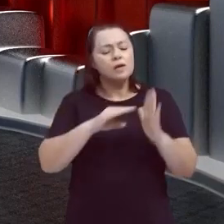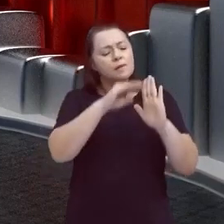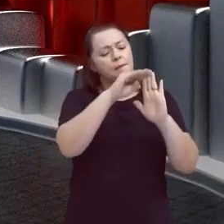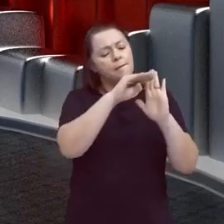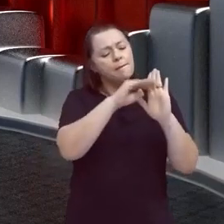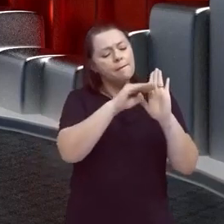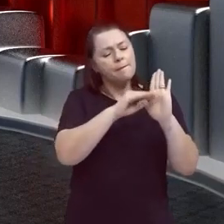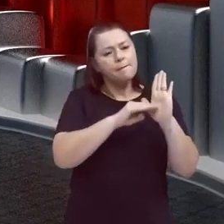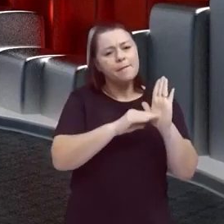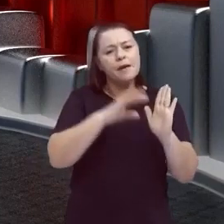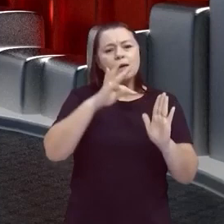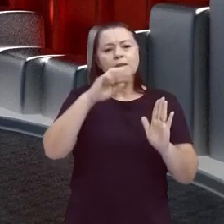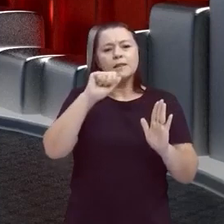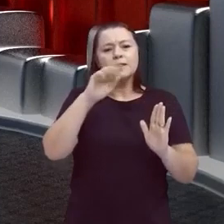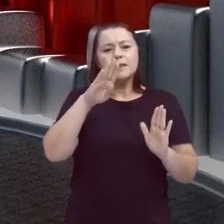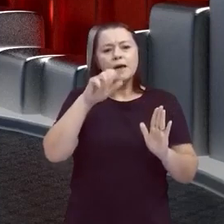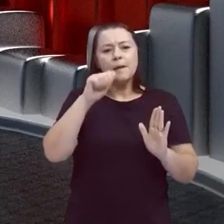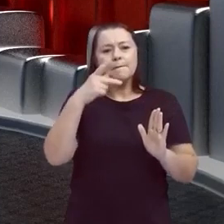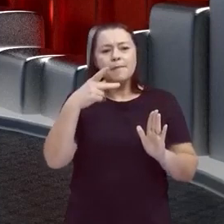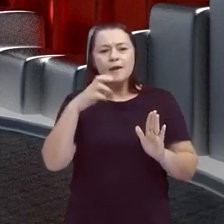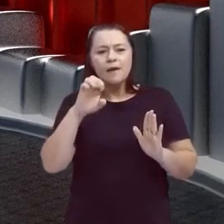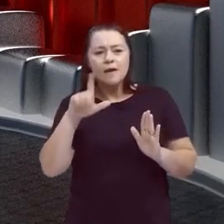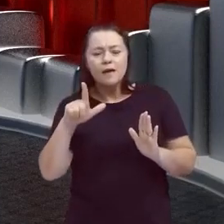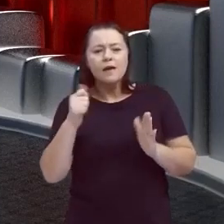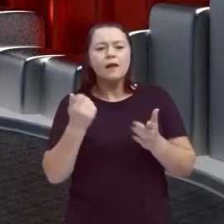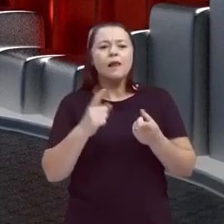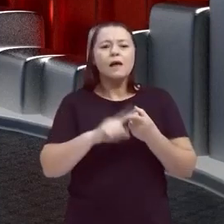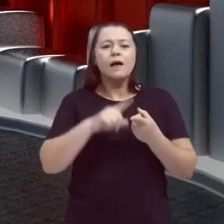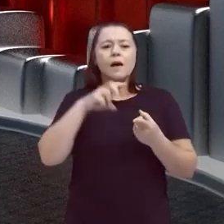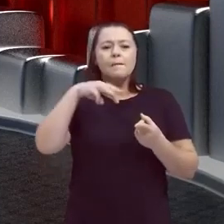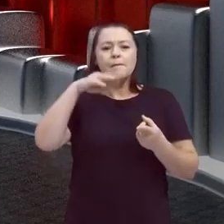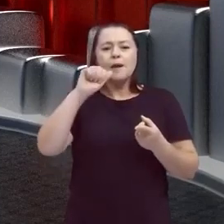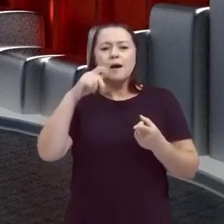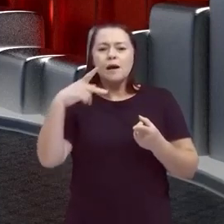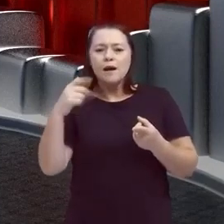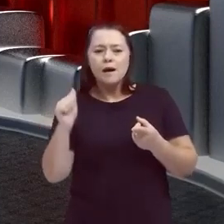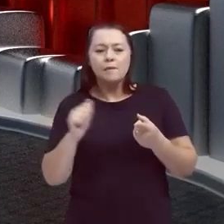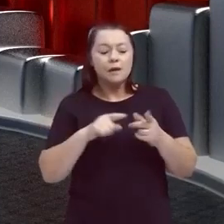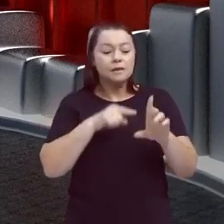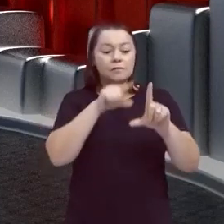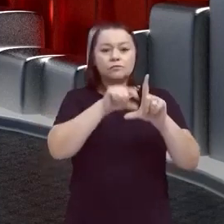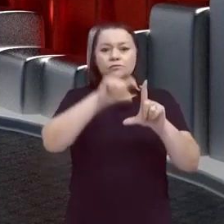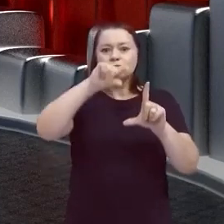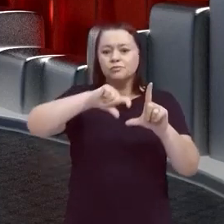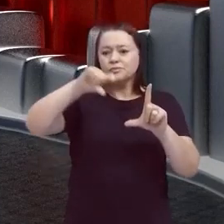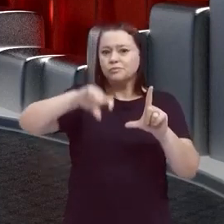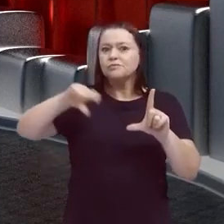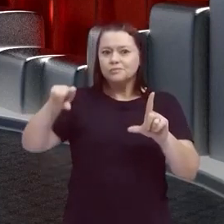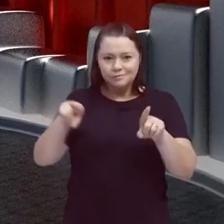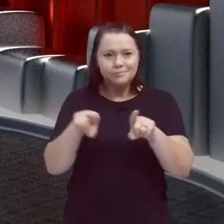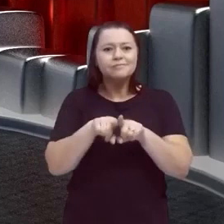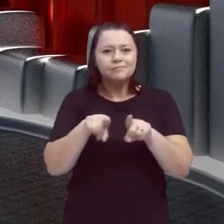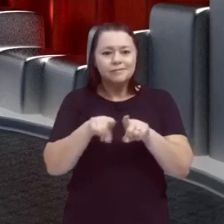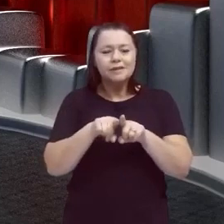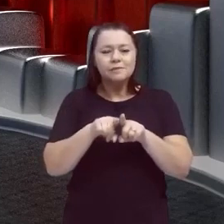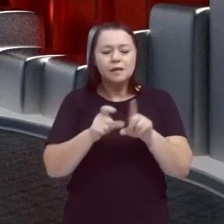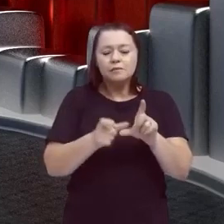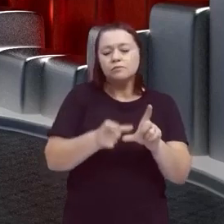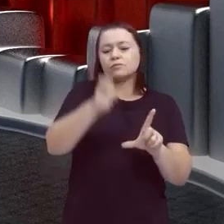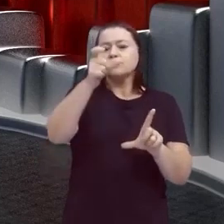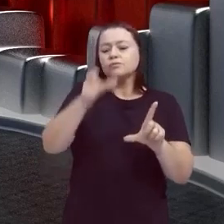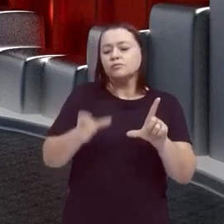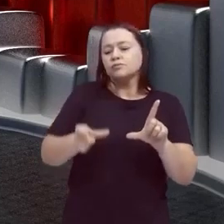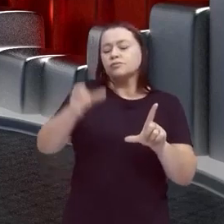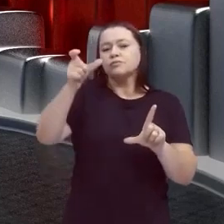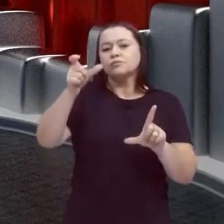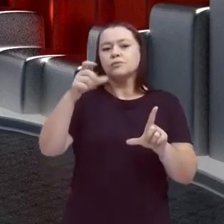tabelas, mapas, tá certo? E gráficos. Aprendemos a ler gráficos. Mas eu só mostrei gráfico de coluna. Professor,